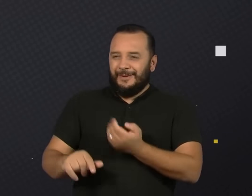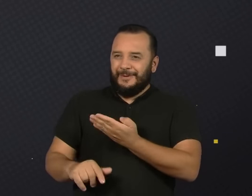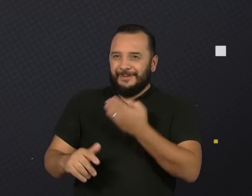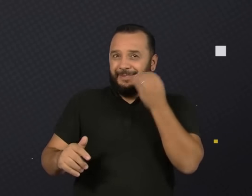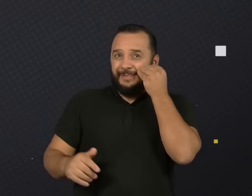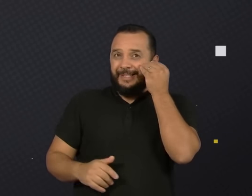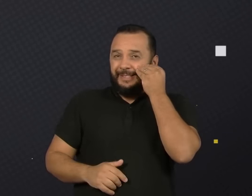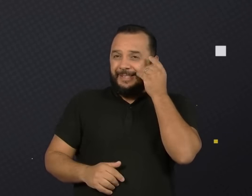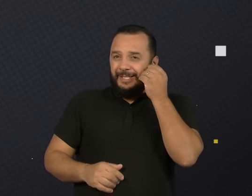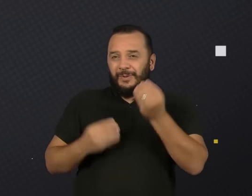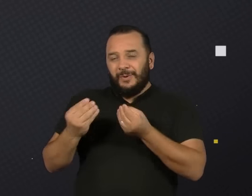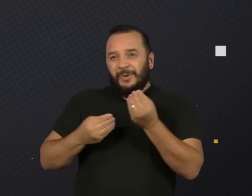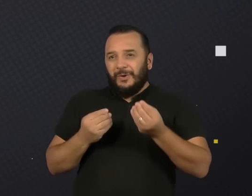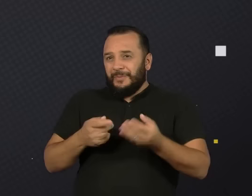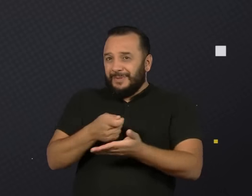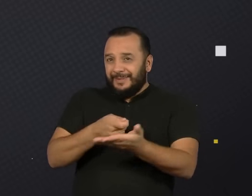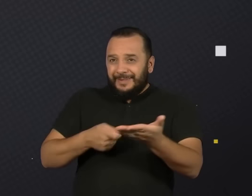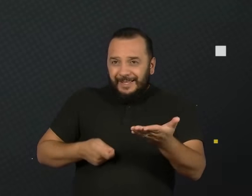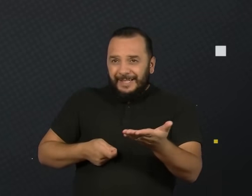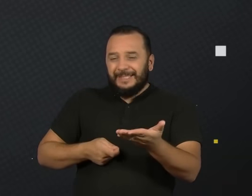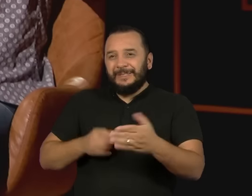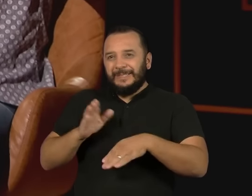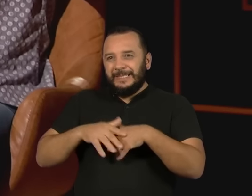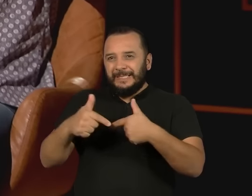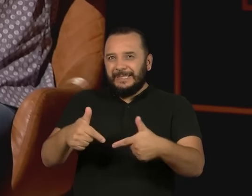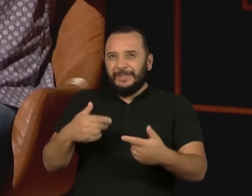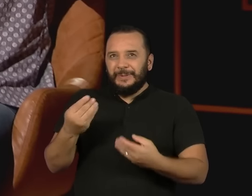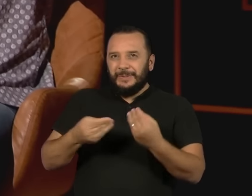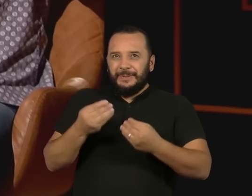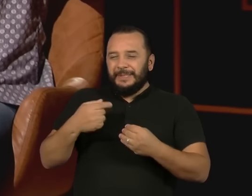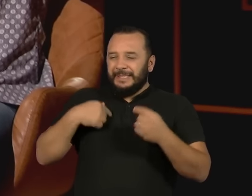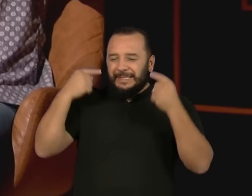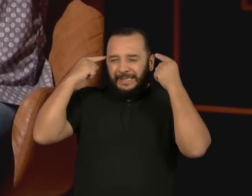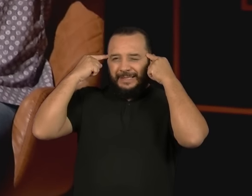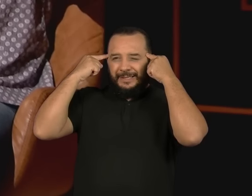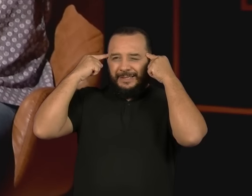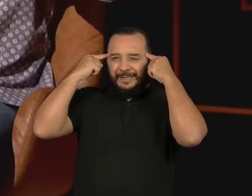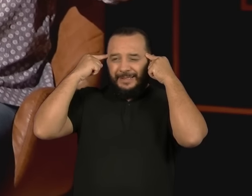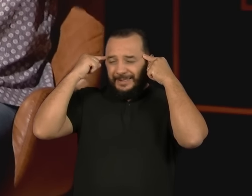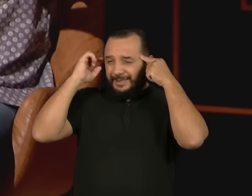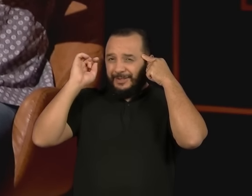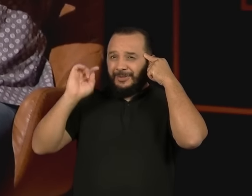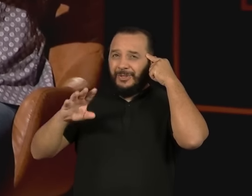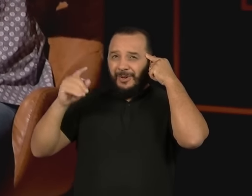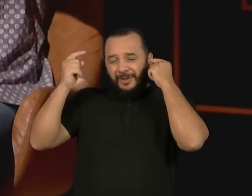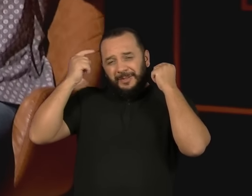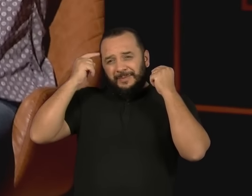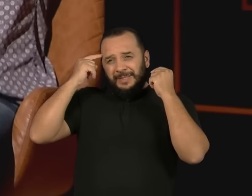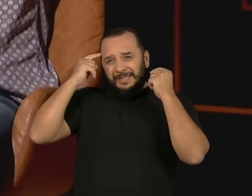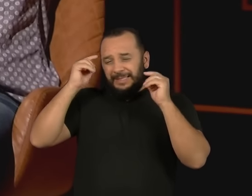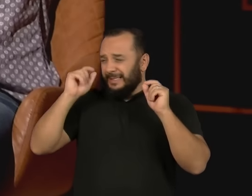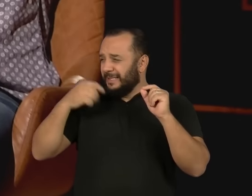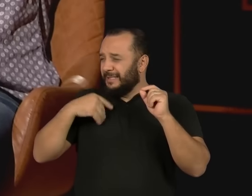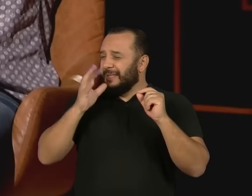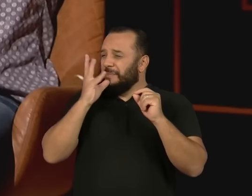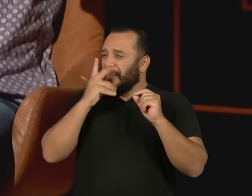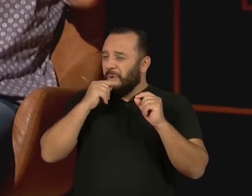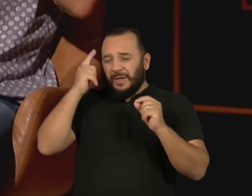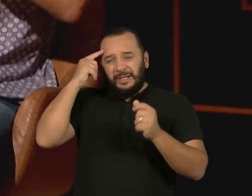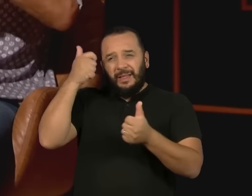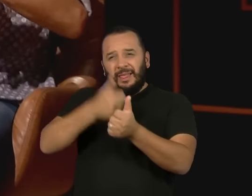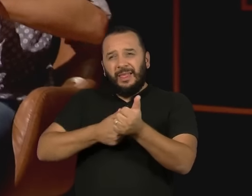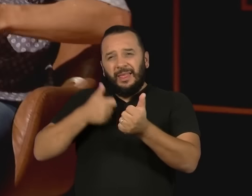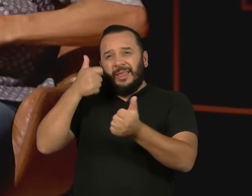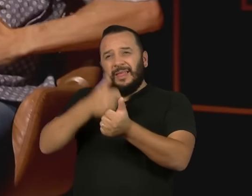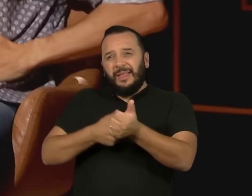esse texto de alguma forma e tal, mas eu e Miguel somos muito na cabeça, muito cerebrados, começamos uma masturbação intelectual que não